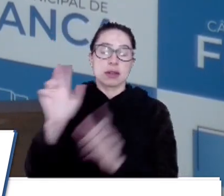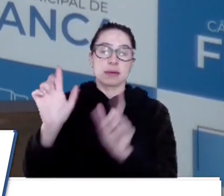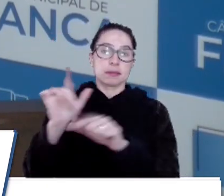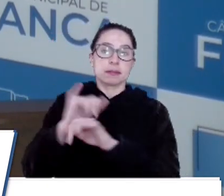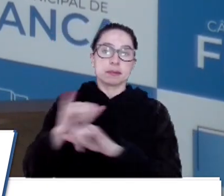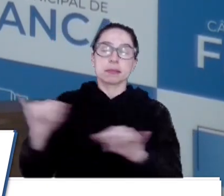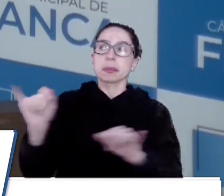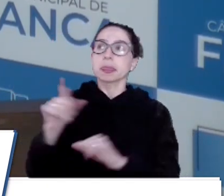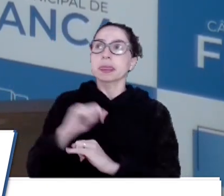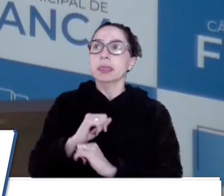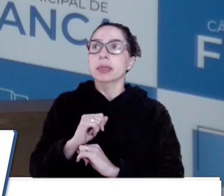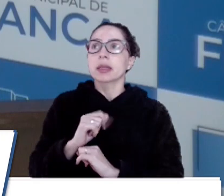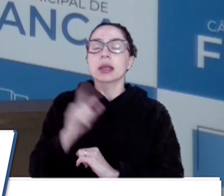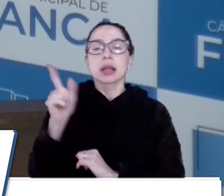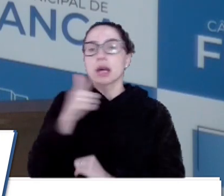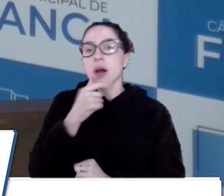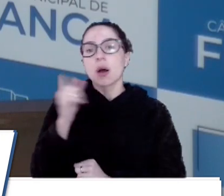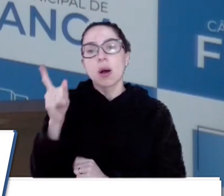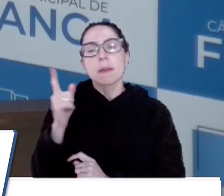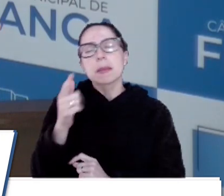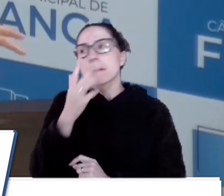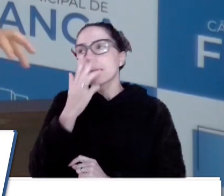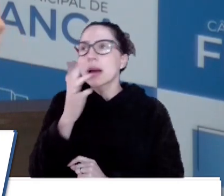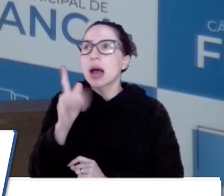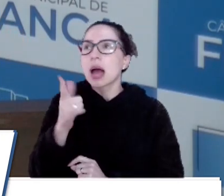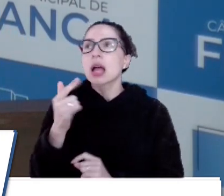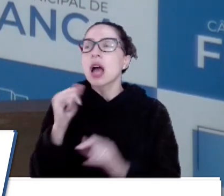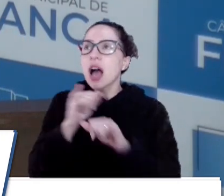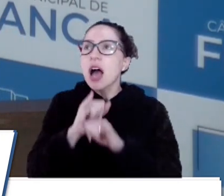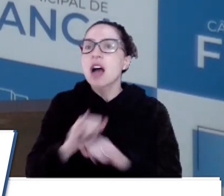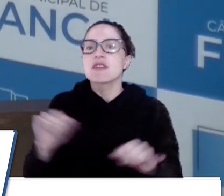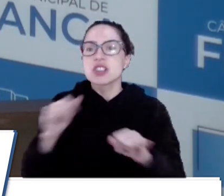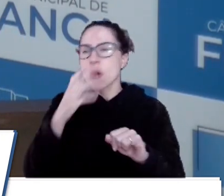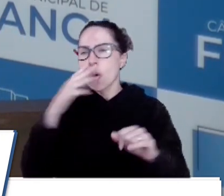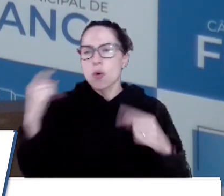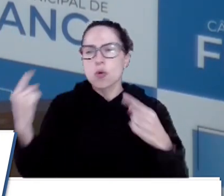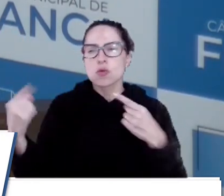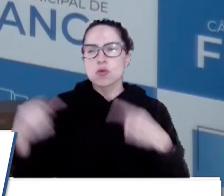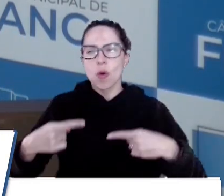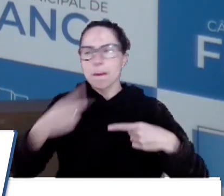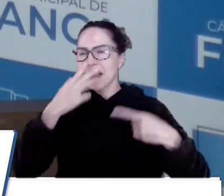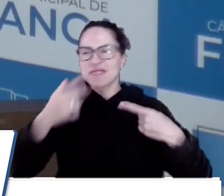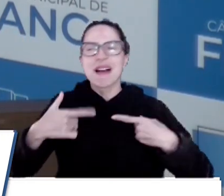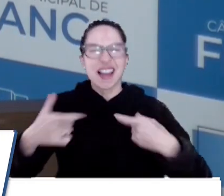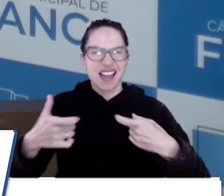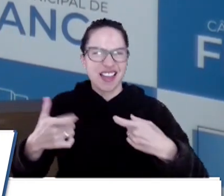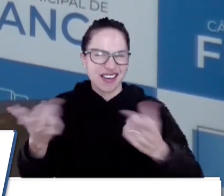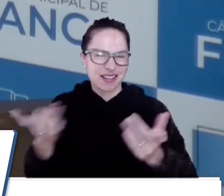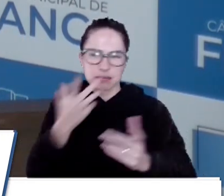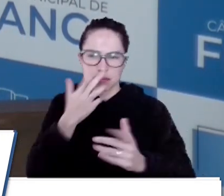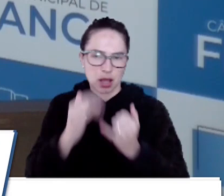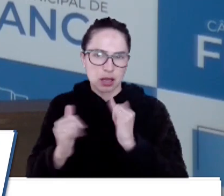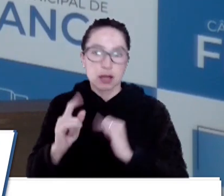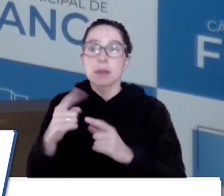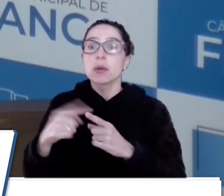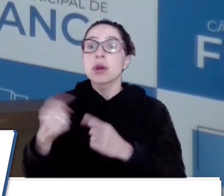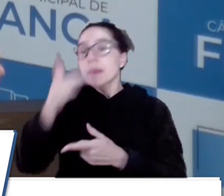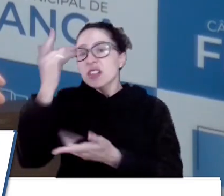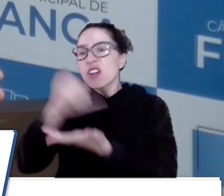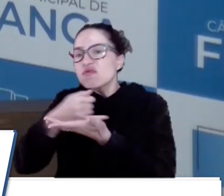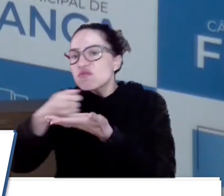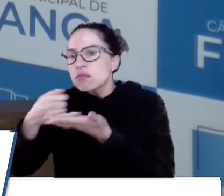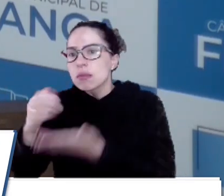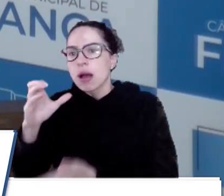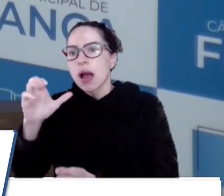ele meio que declarou ali uma guerra. Porque se o pessoal da Cracolândia está lá, é porque eles